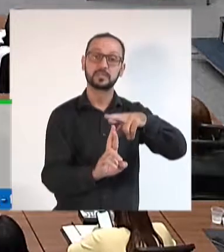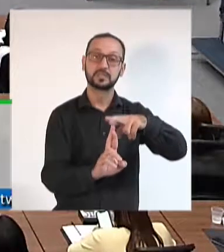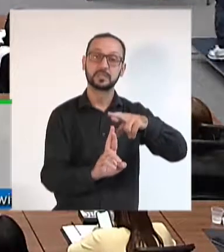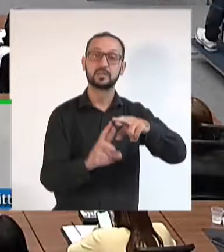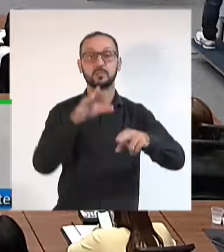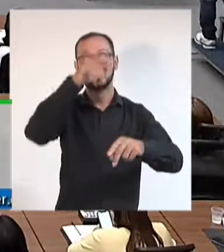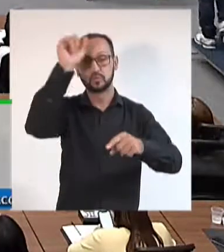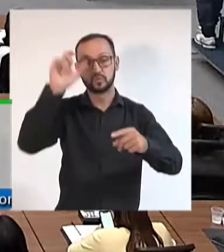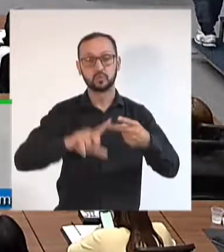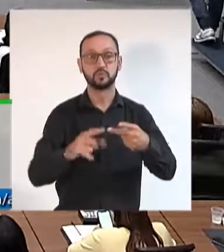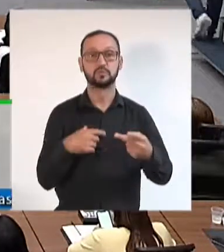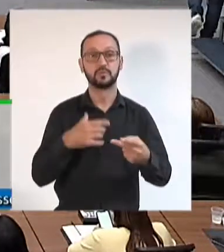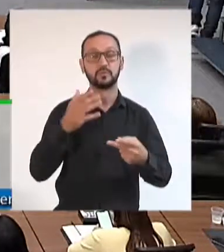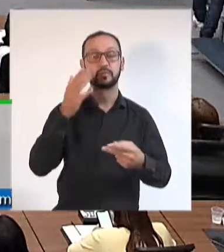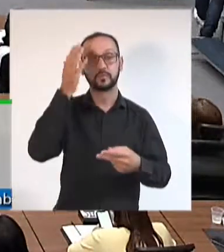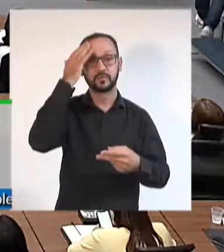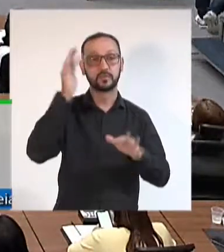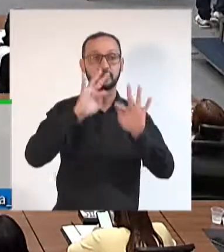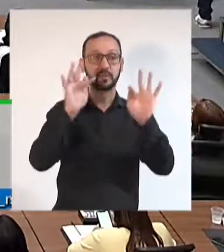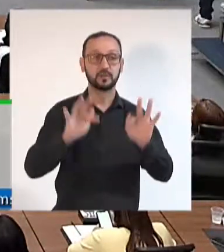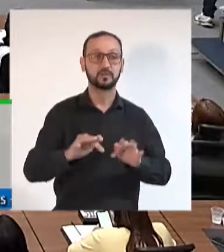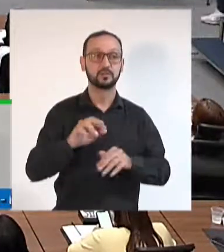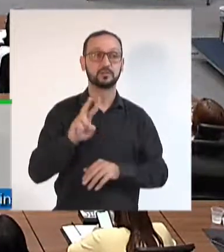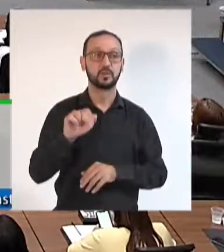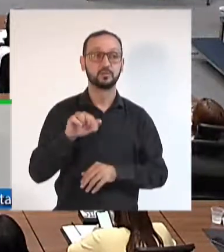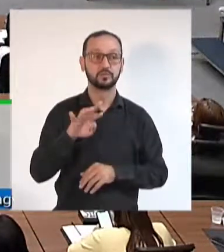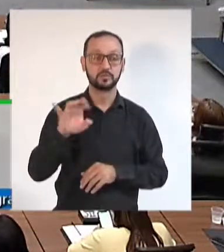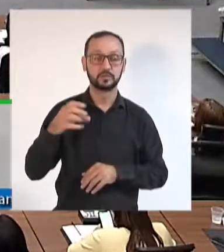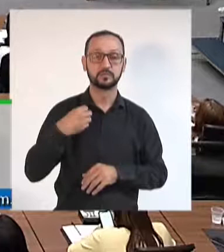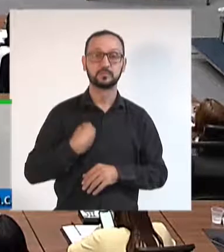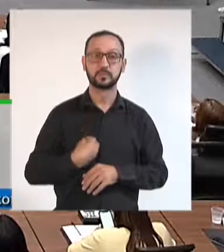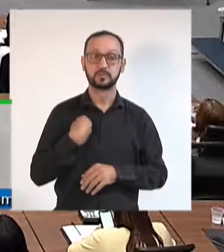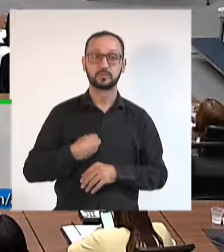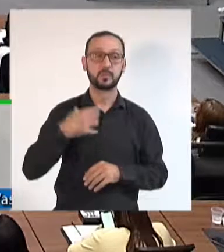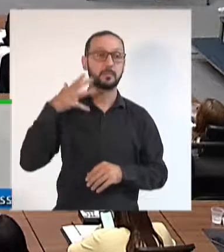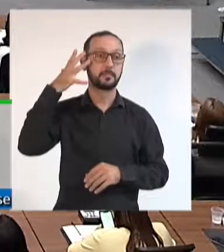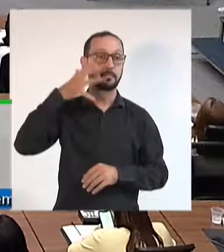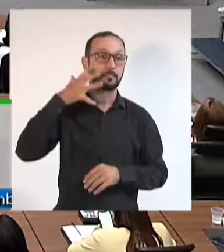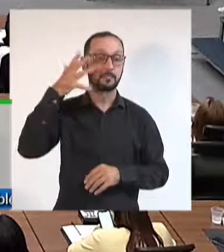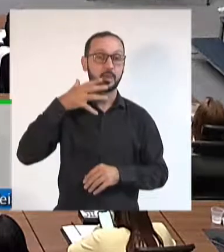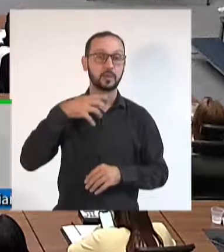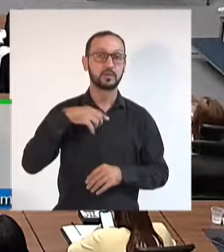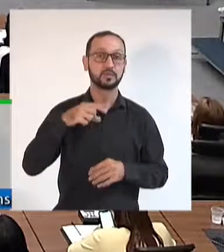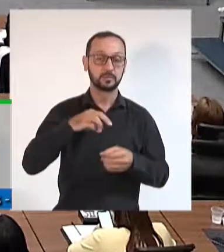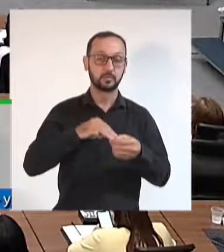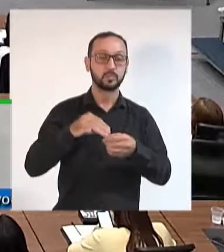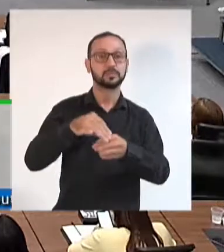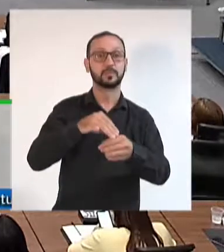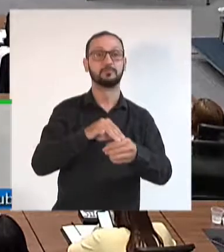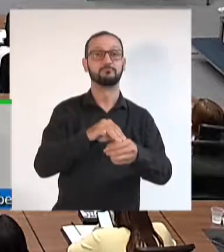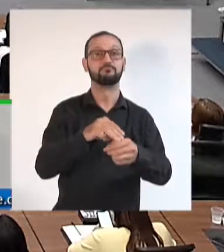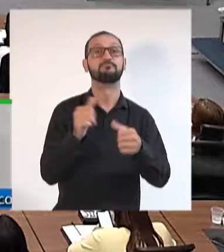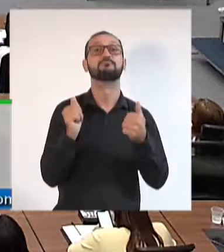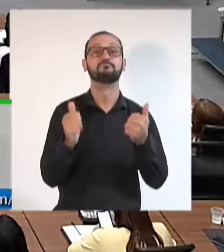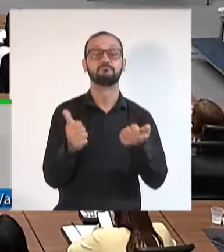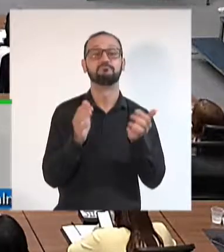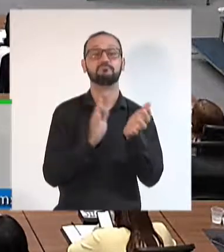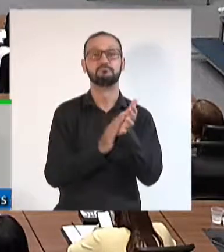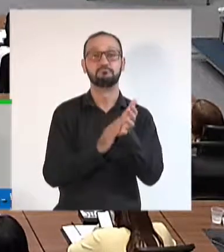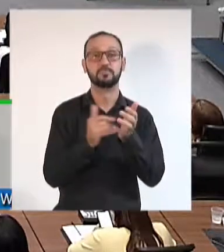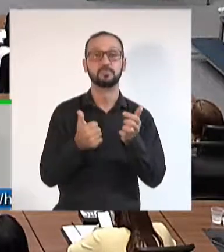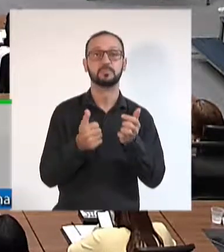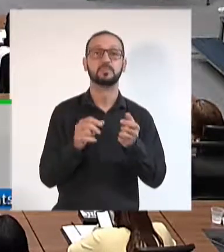municipais. Fiquei feliz de saber que o Valderez participou, palestrou em conferências municipais. Então, é isso